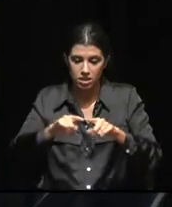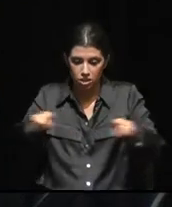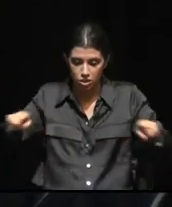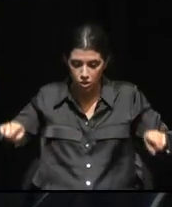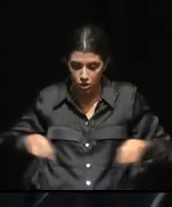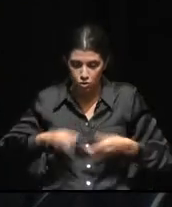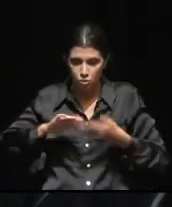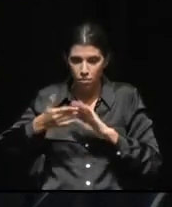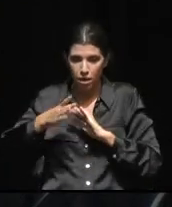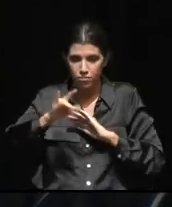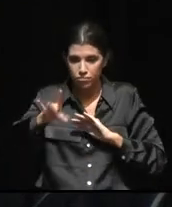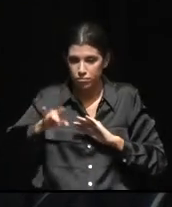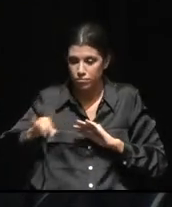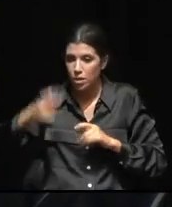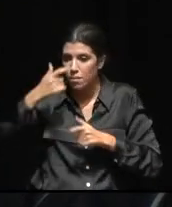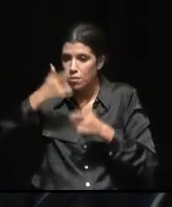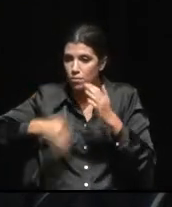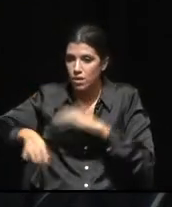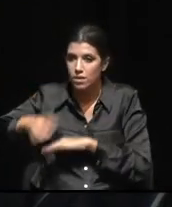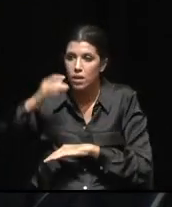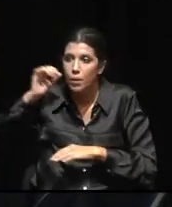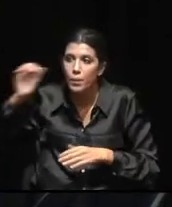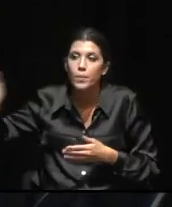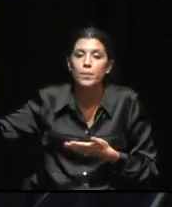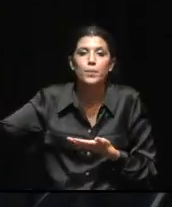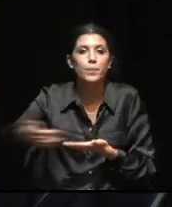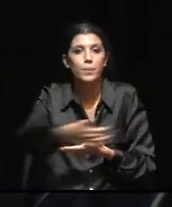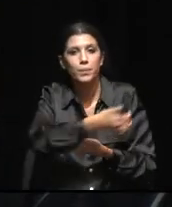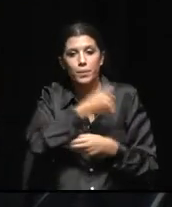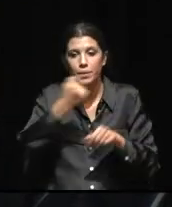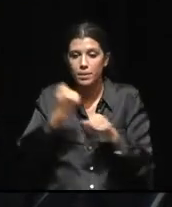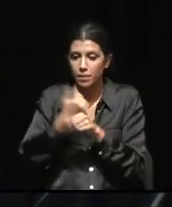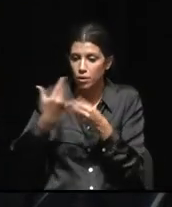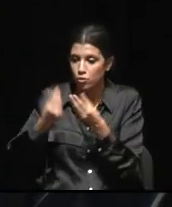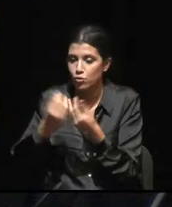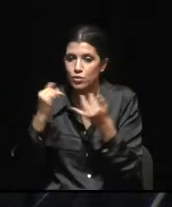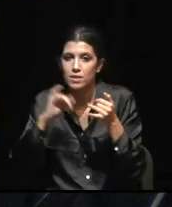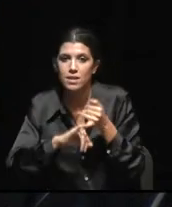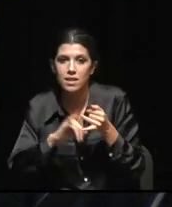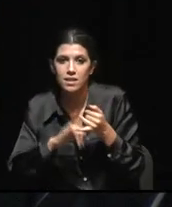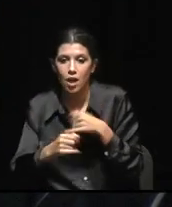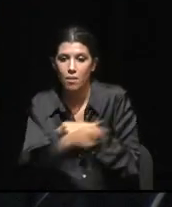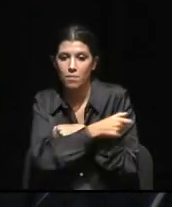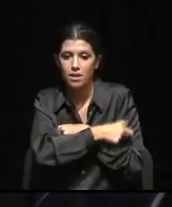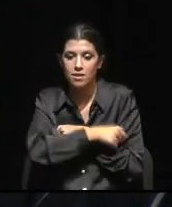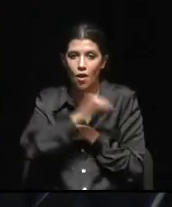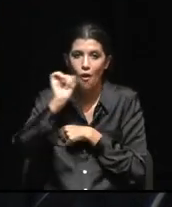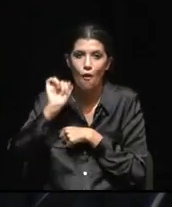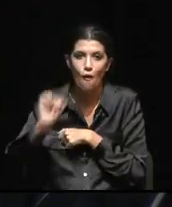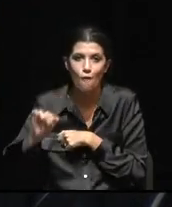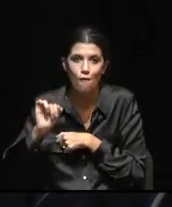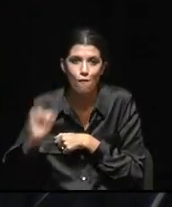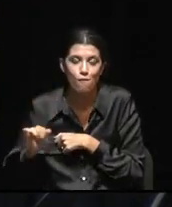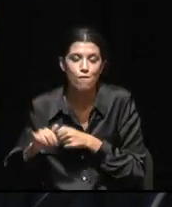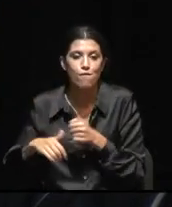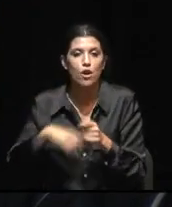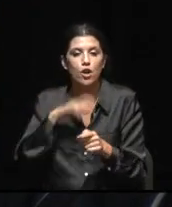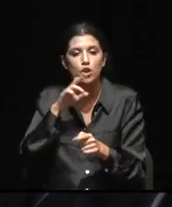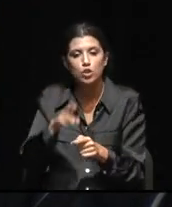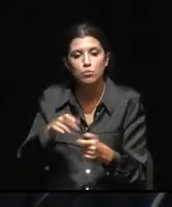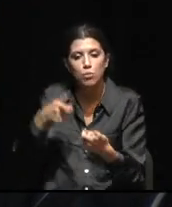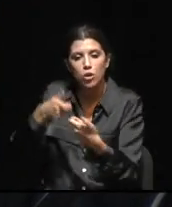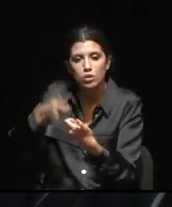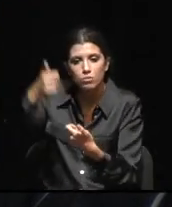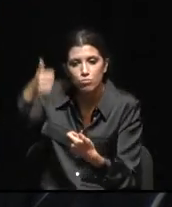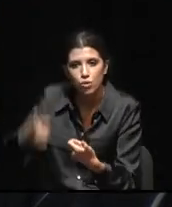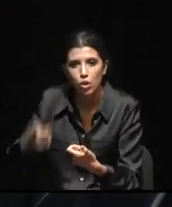bairro ouvindo a população trabalhando com as associações e os seus representantes dando resposta com as melhores